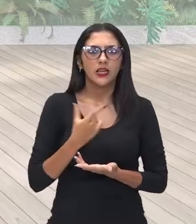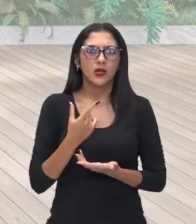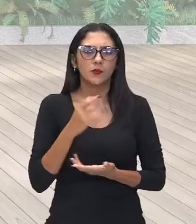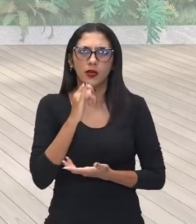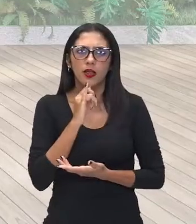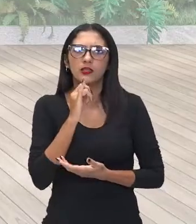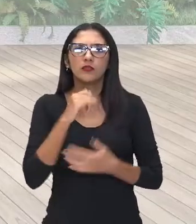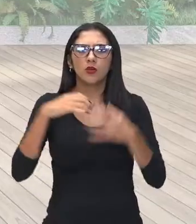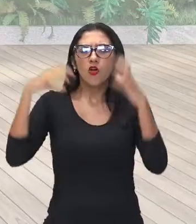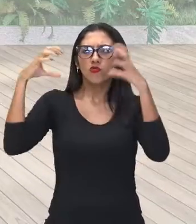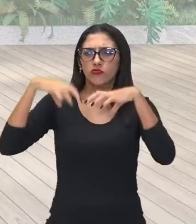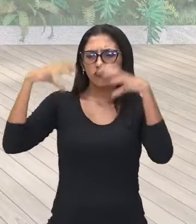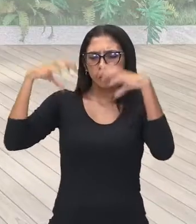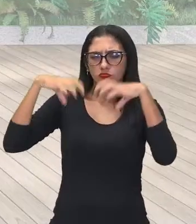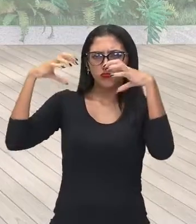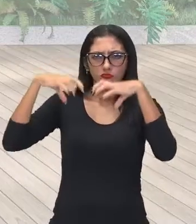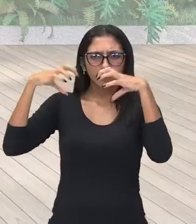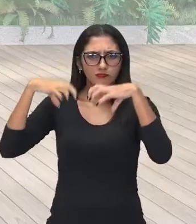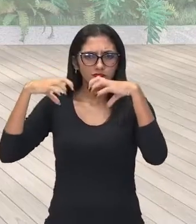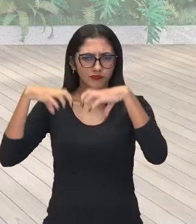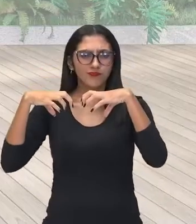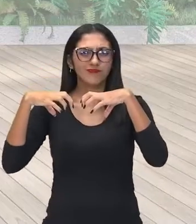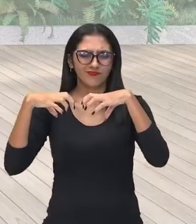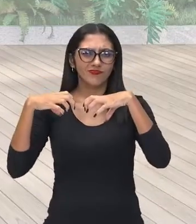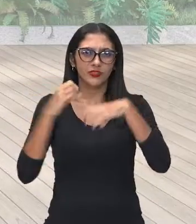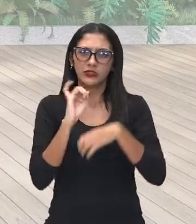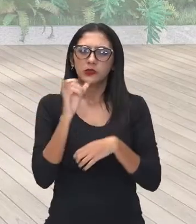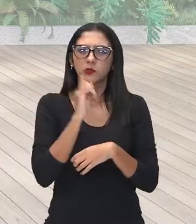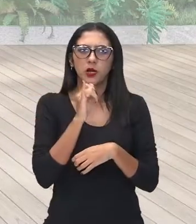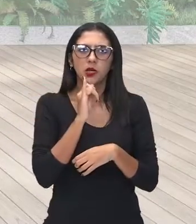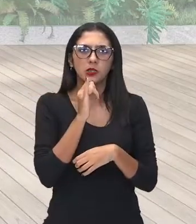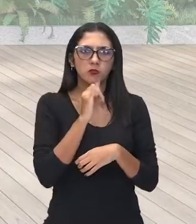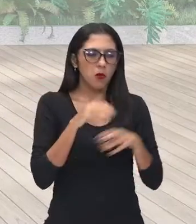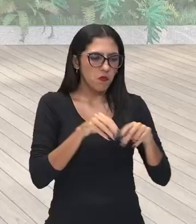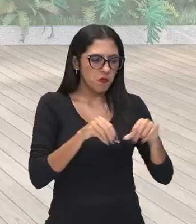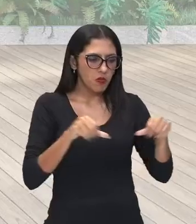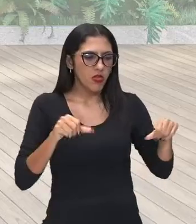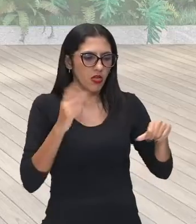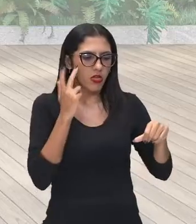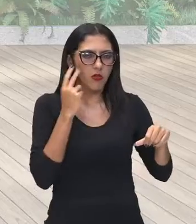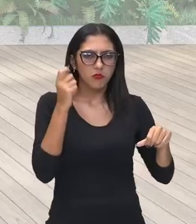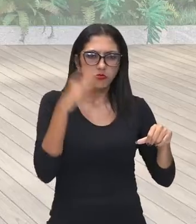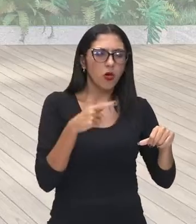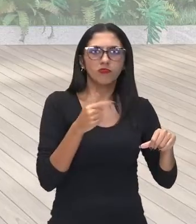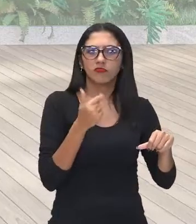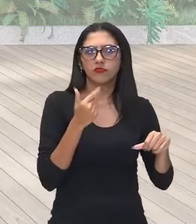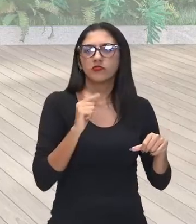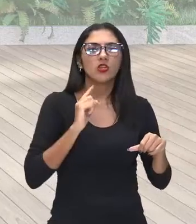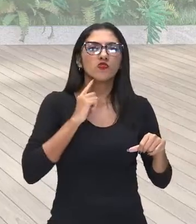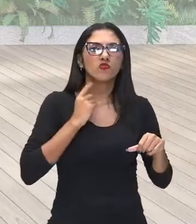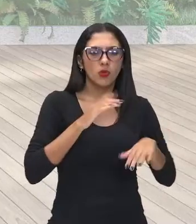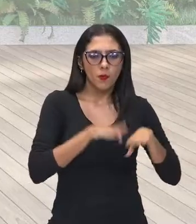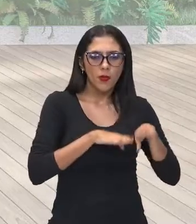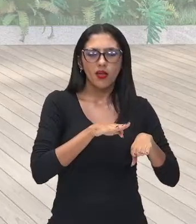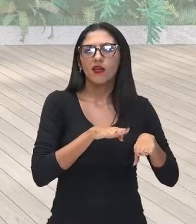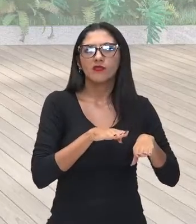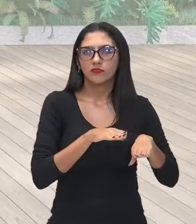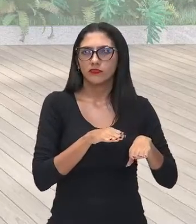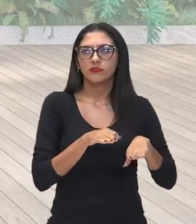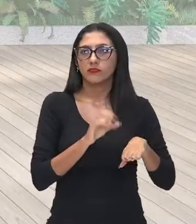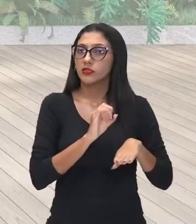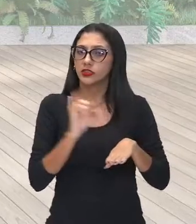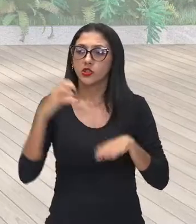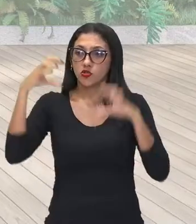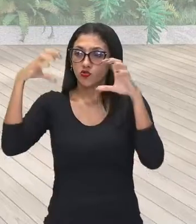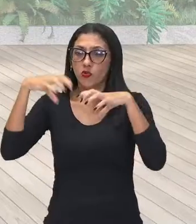chovendo, né? Porque se tivesse tudo seco, não estaria essas pegadas. Então, eu posso inferir, eu posso pensar sobre isso,